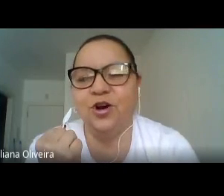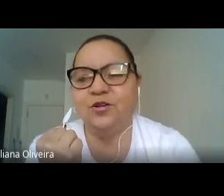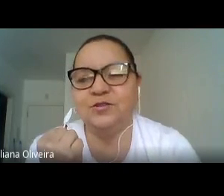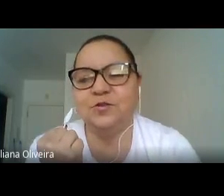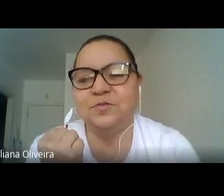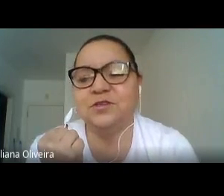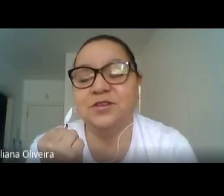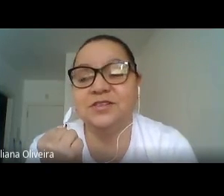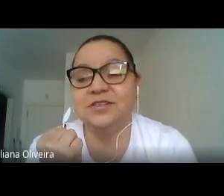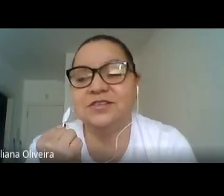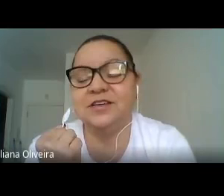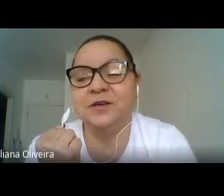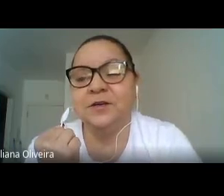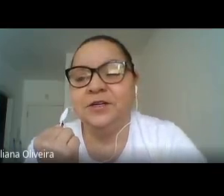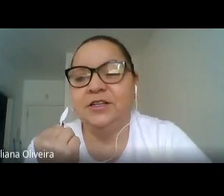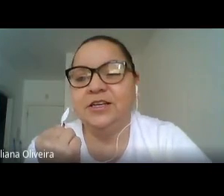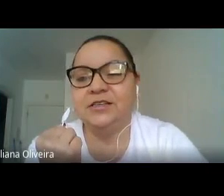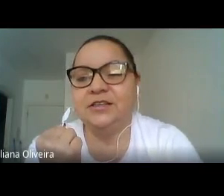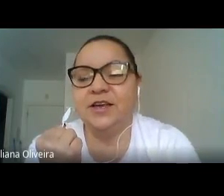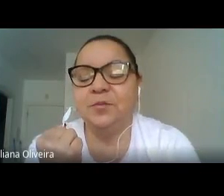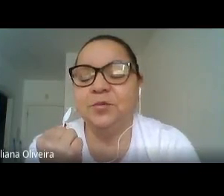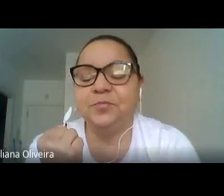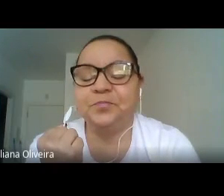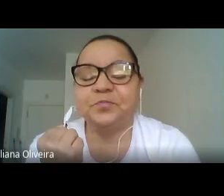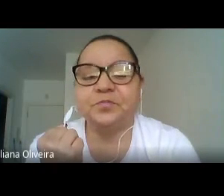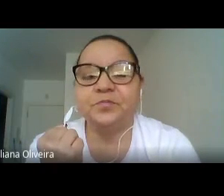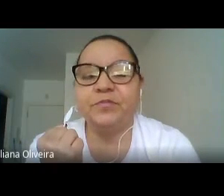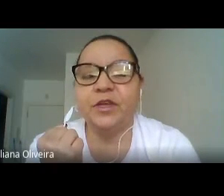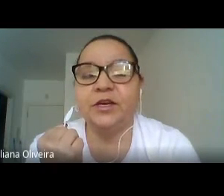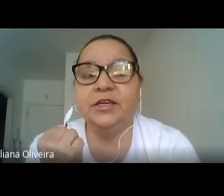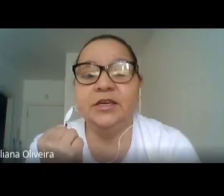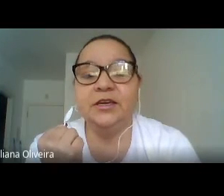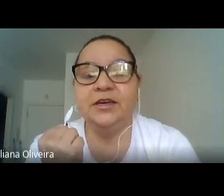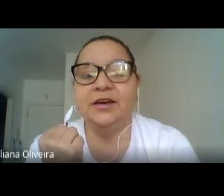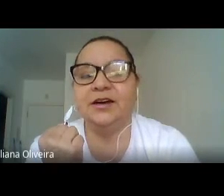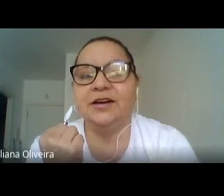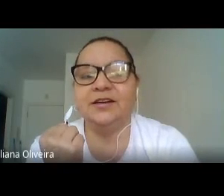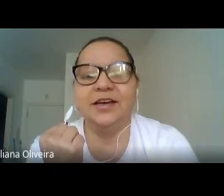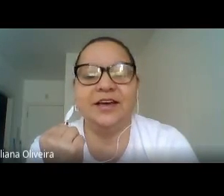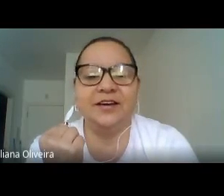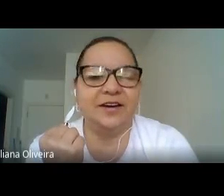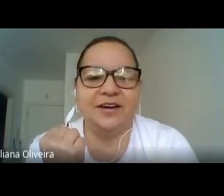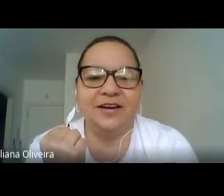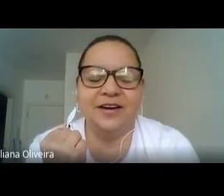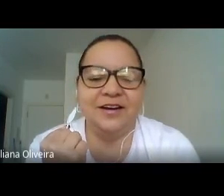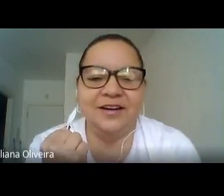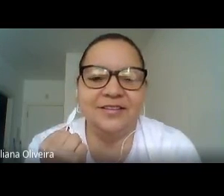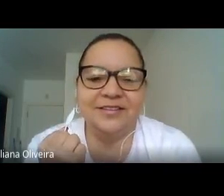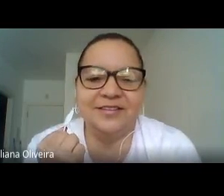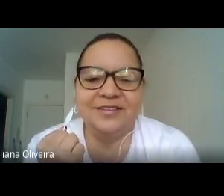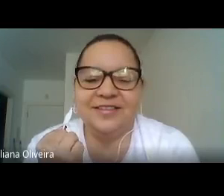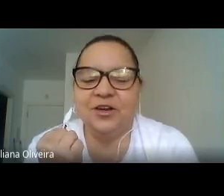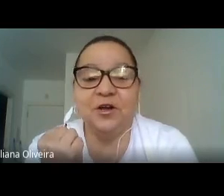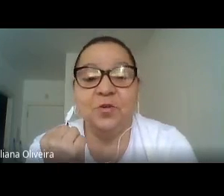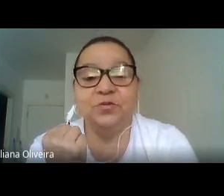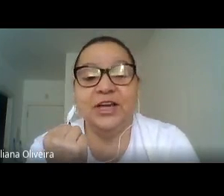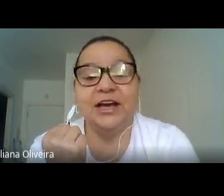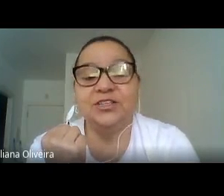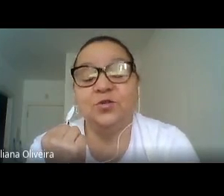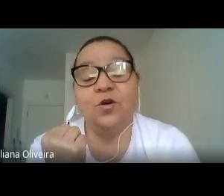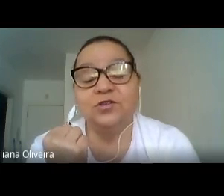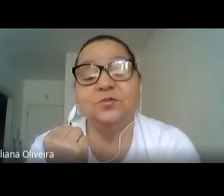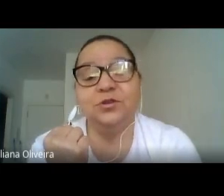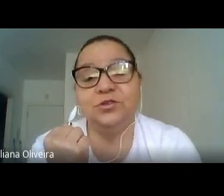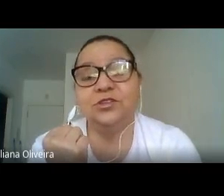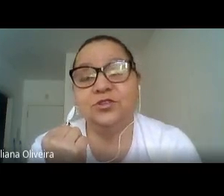alguns jogos, algumas coisas assim, nesse tempo. E aí, então, a